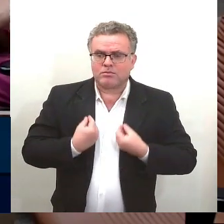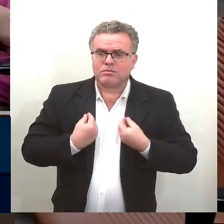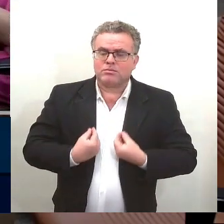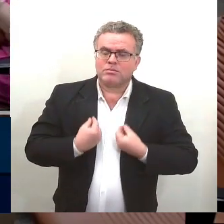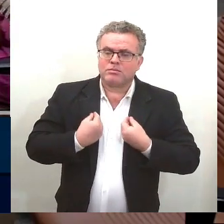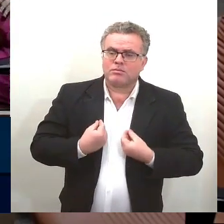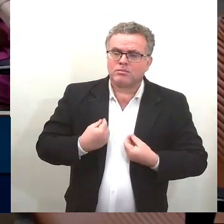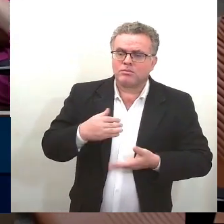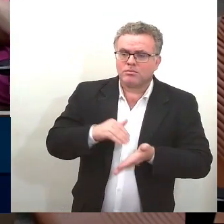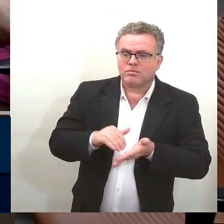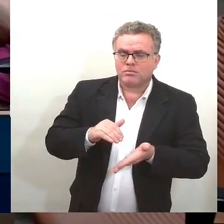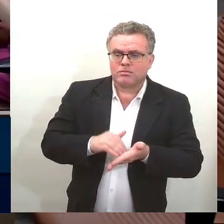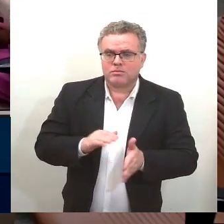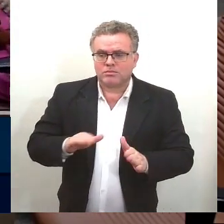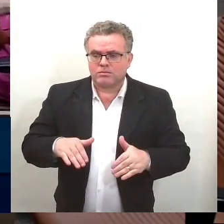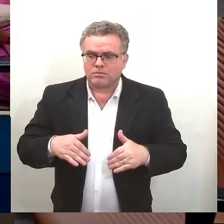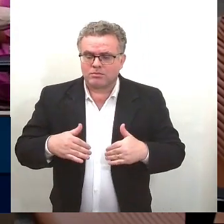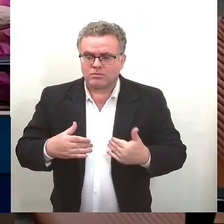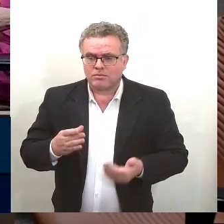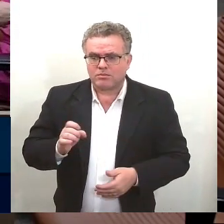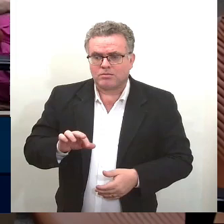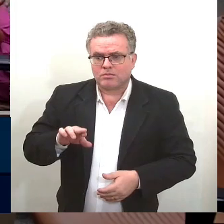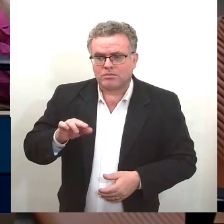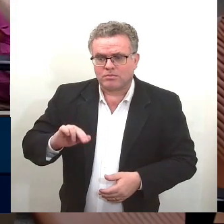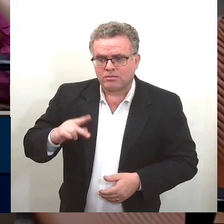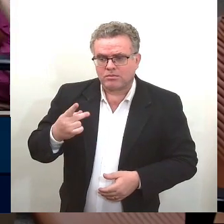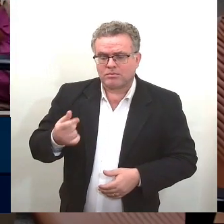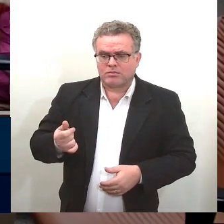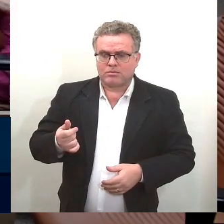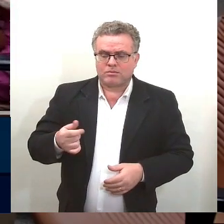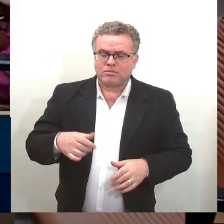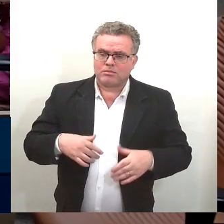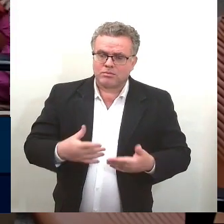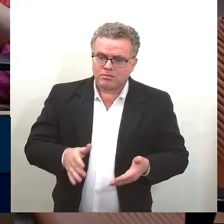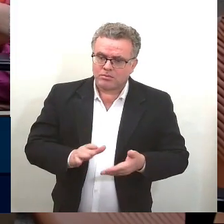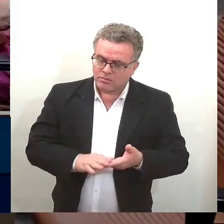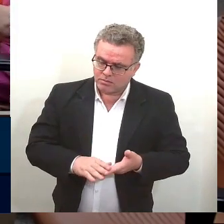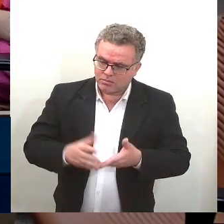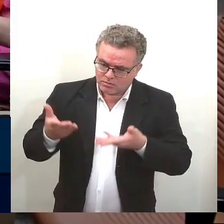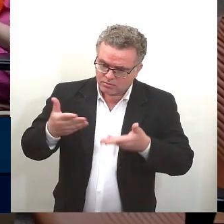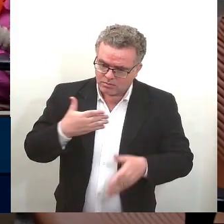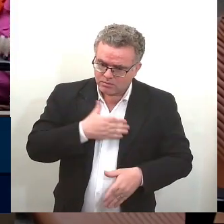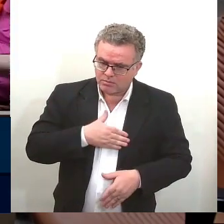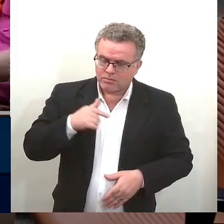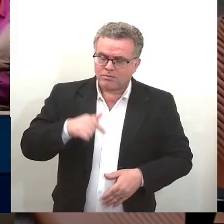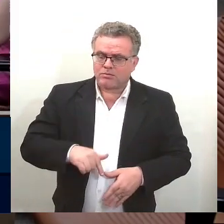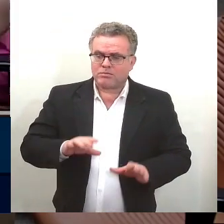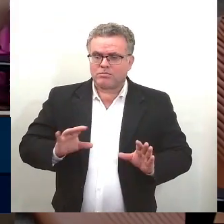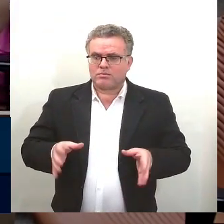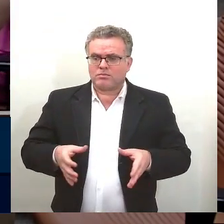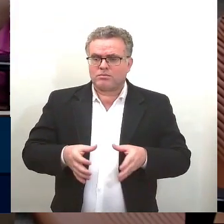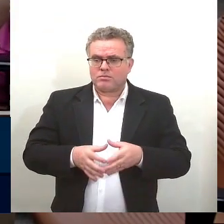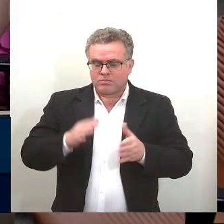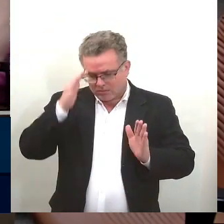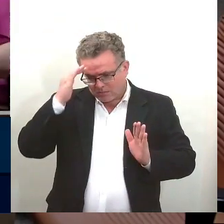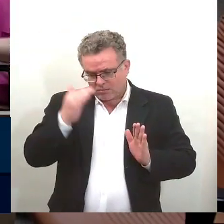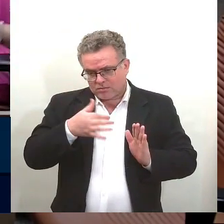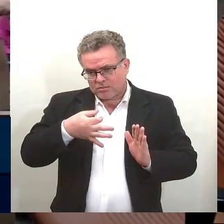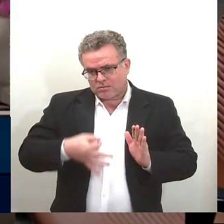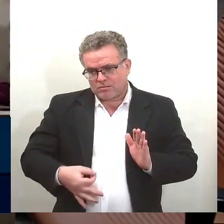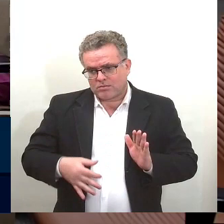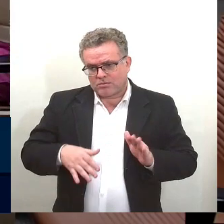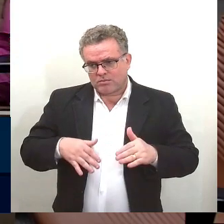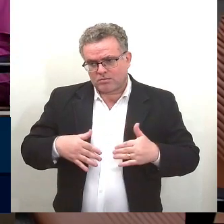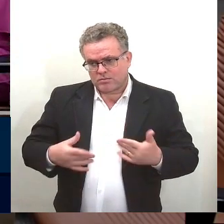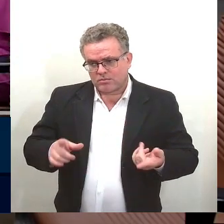Tarsila Andreozzi, pela sua vinda a essa comissão, cumprindo o mandato legal. Igualmente, agradecemos, senhores